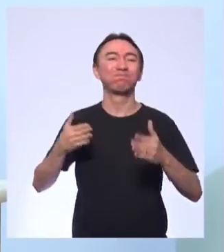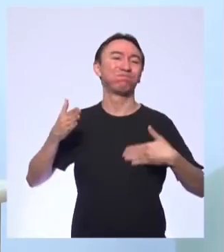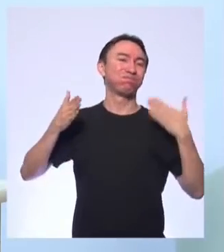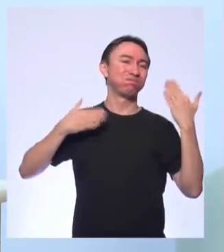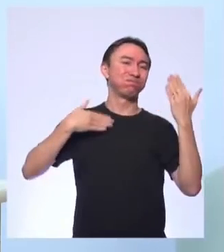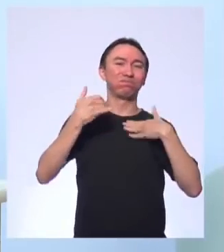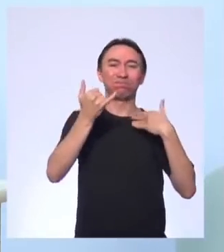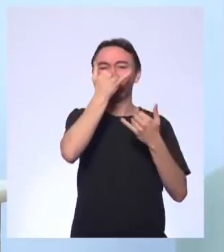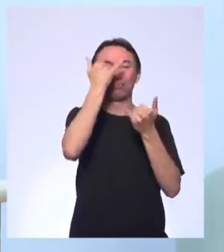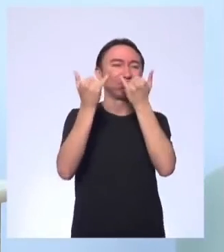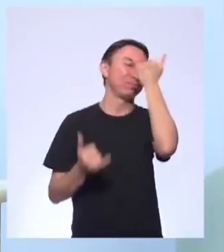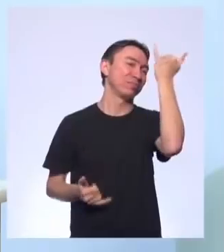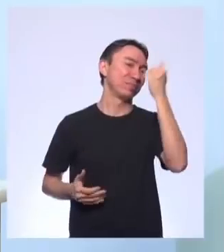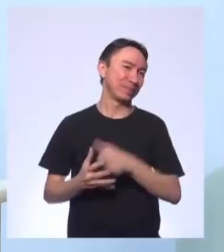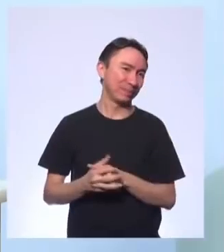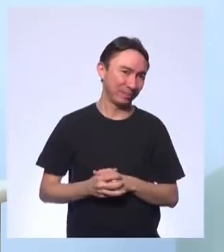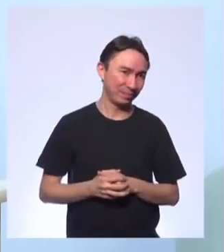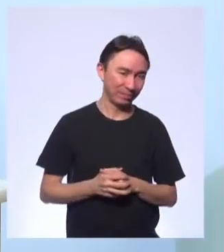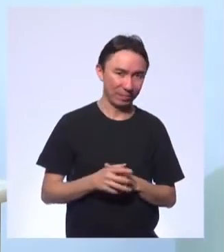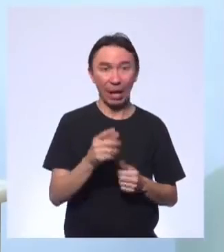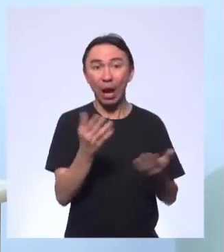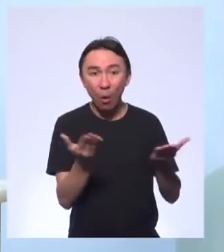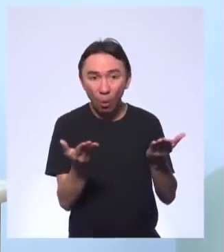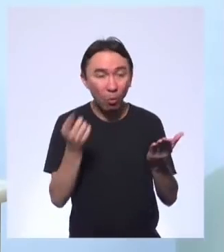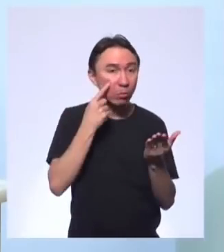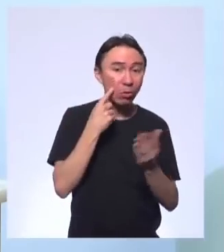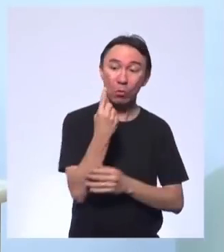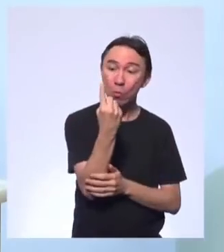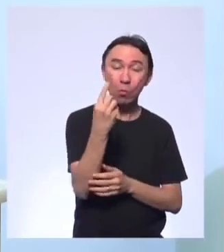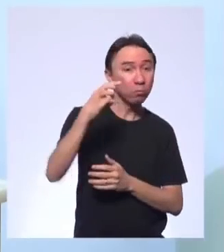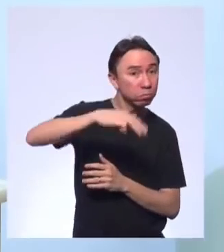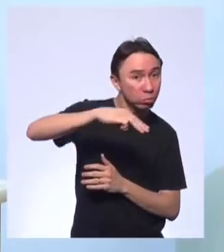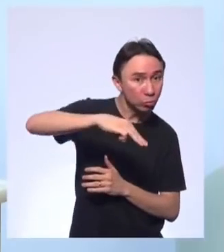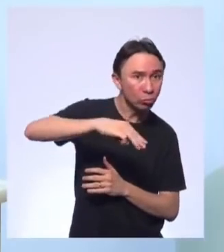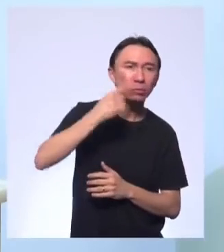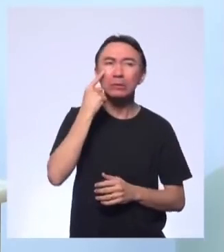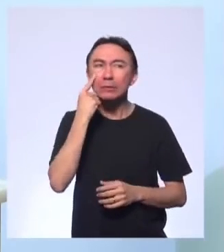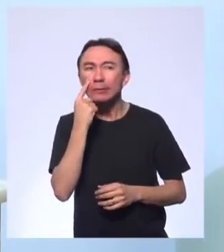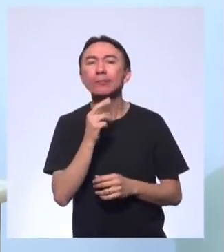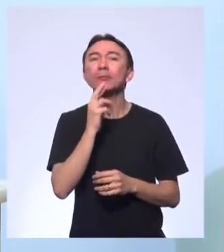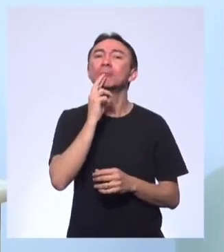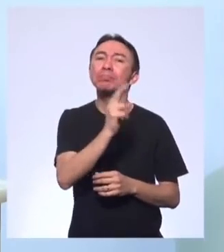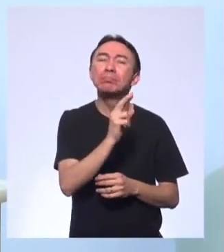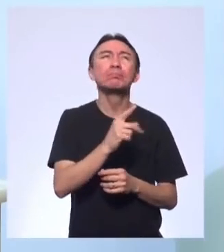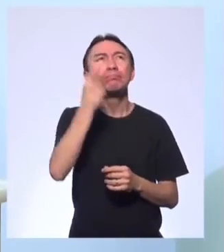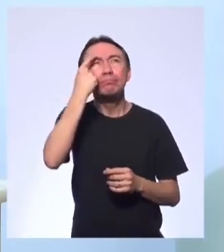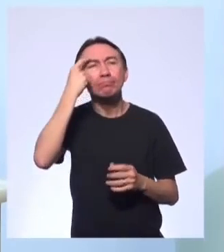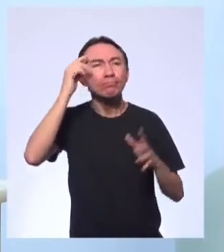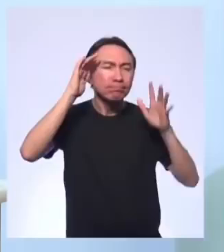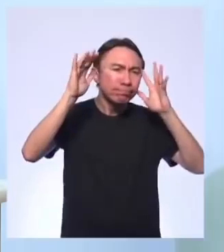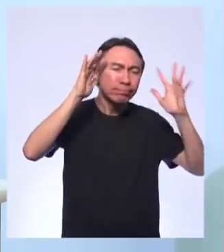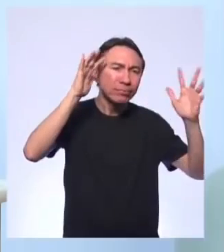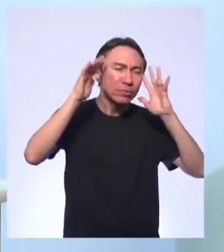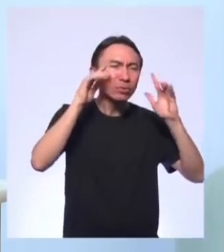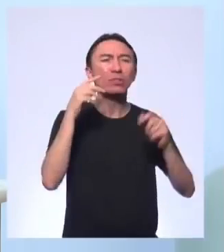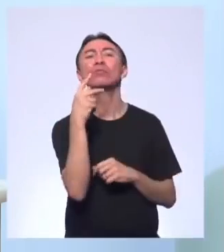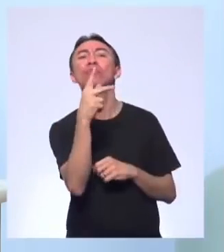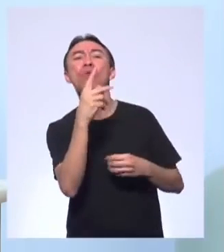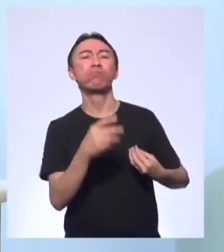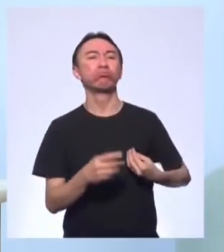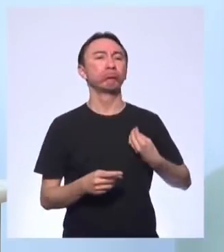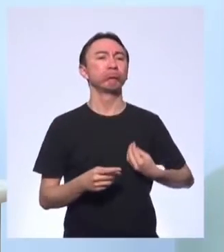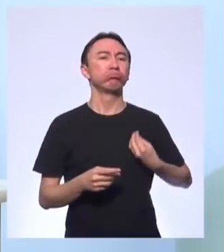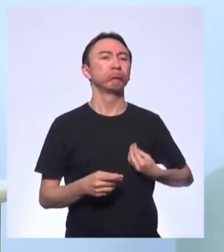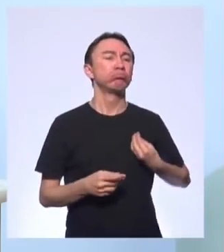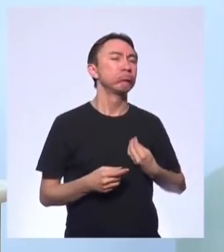aí, uma interação de 1 minutinho com vocês, e eu quero saber para vocês pensarem aí da realidade de vocês, de como